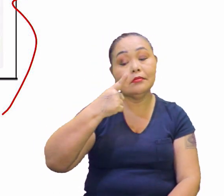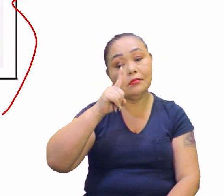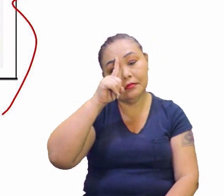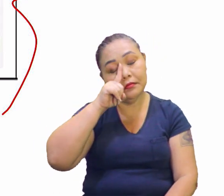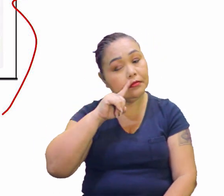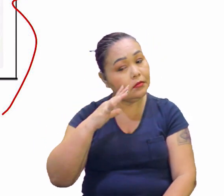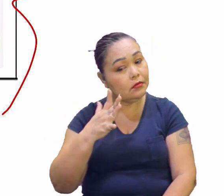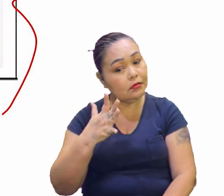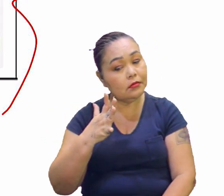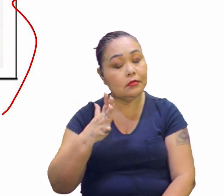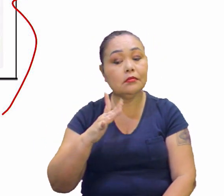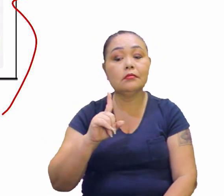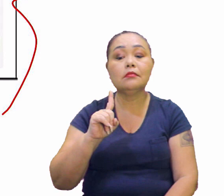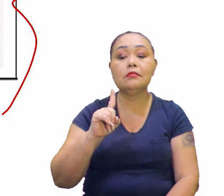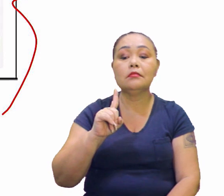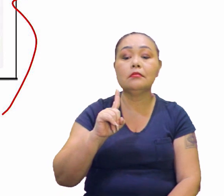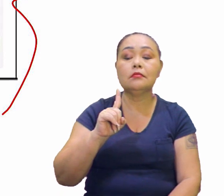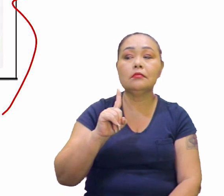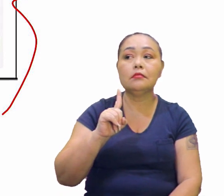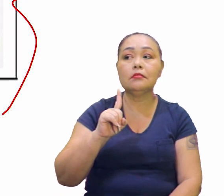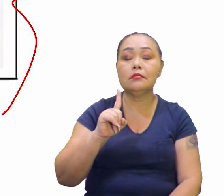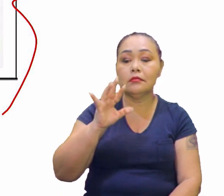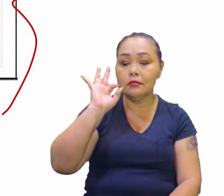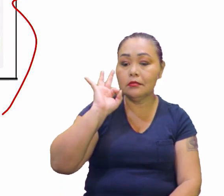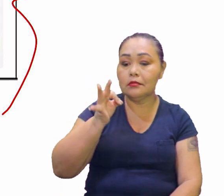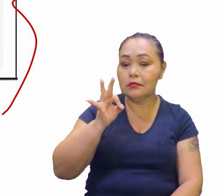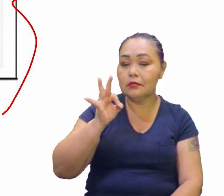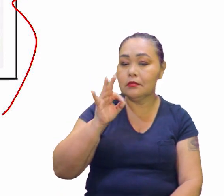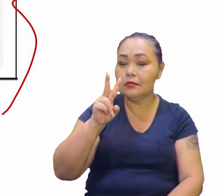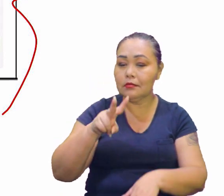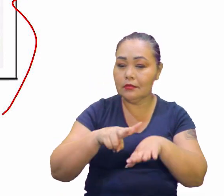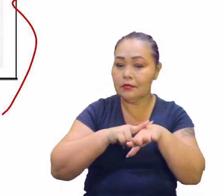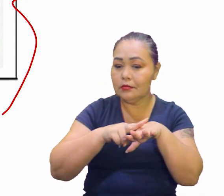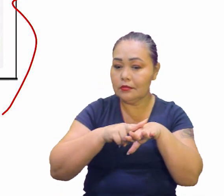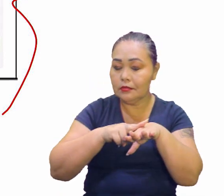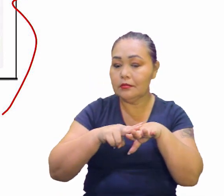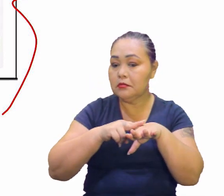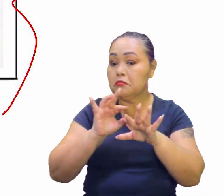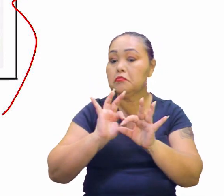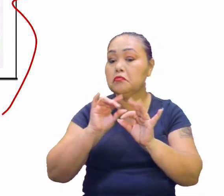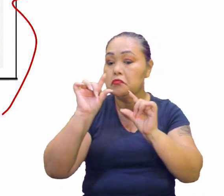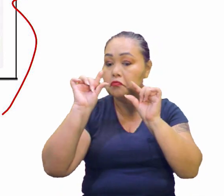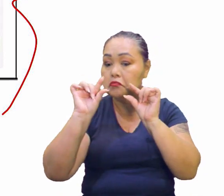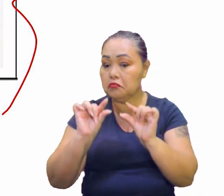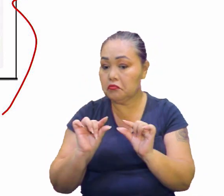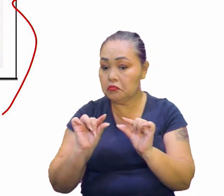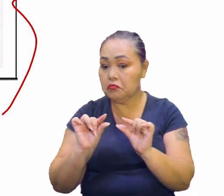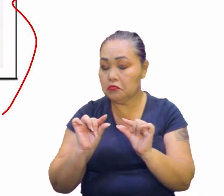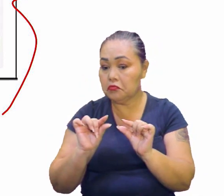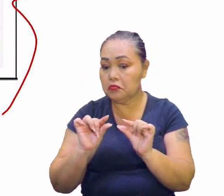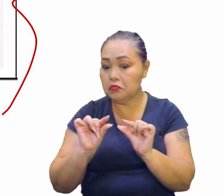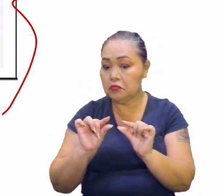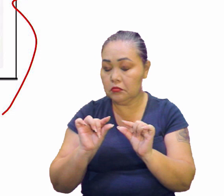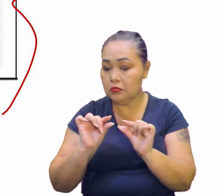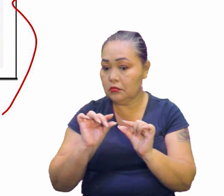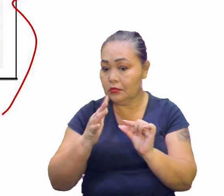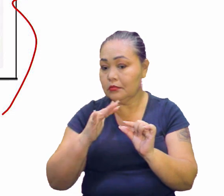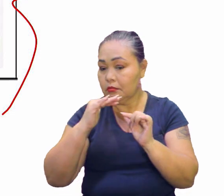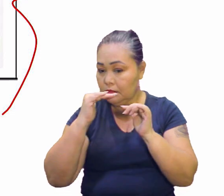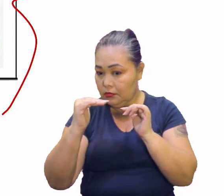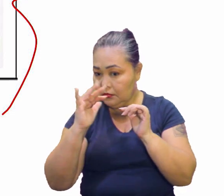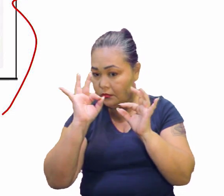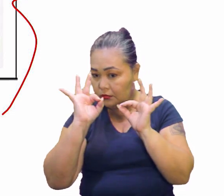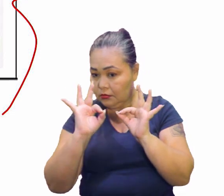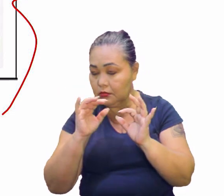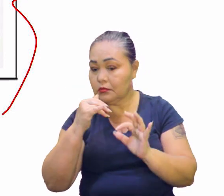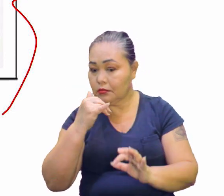ali está mais ou menos, e o ideal são aqueles verdinhos, que são os que consomem de uma forma mais